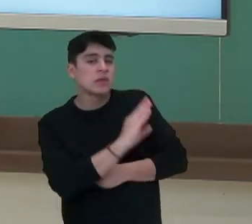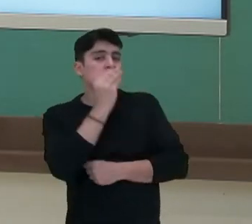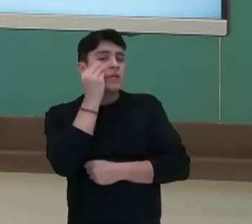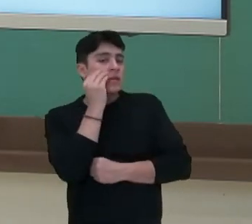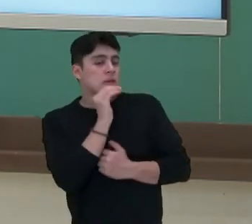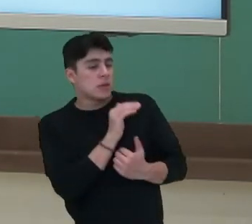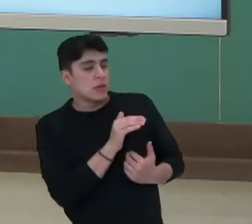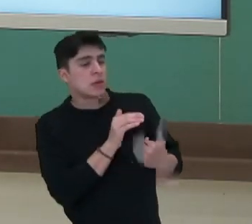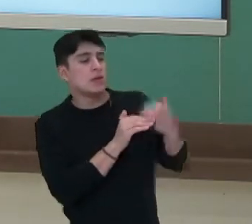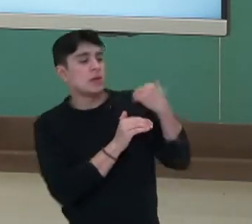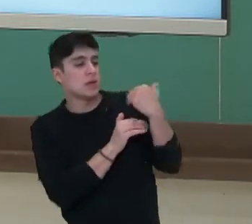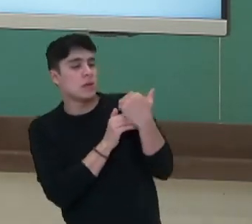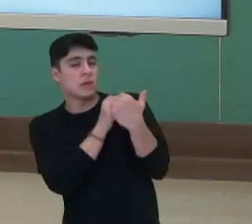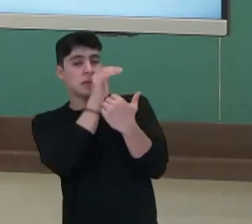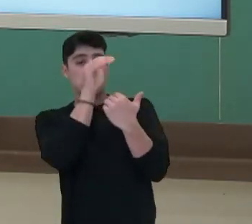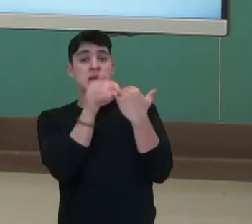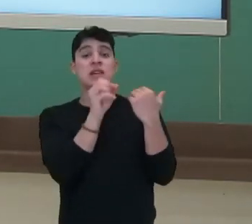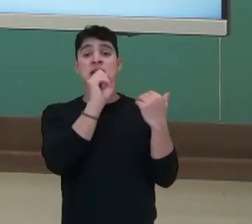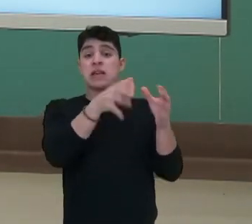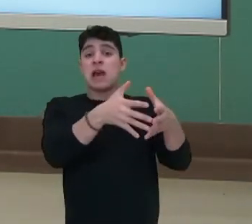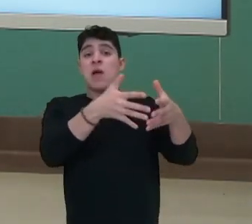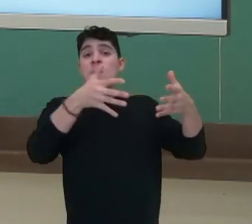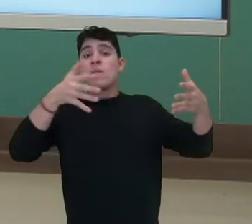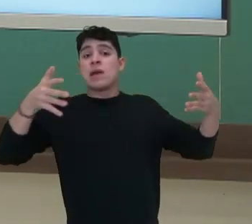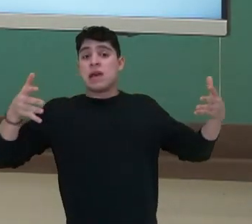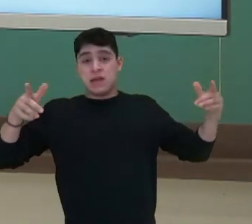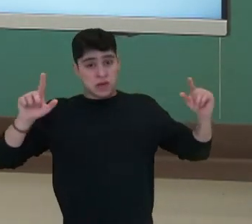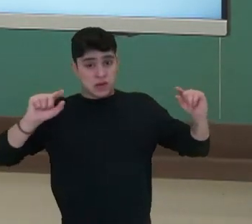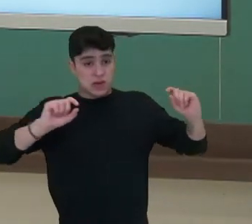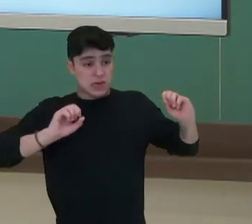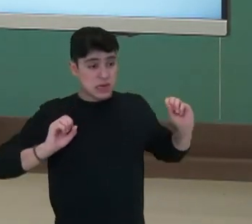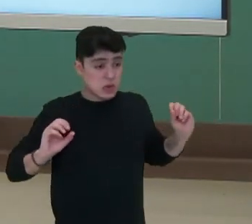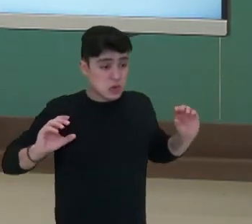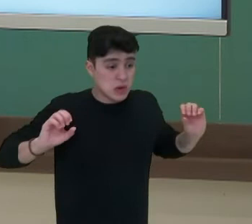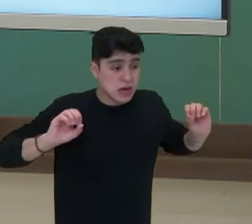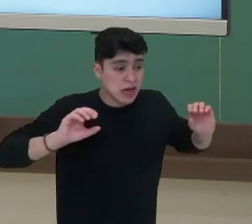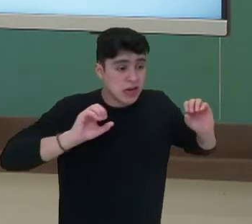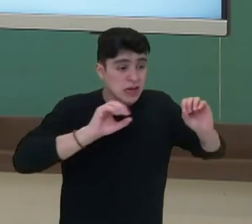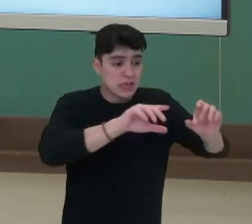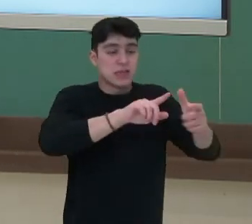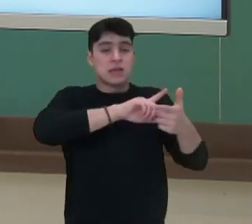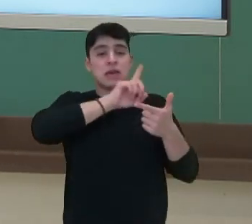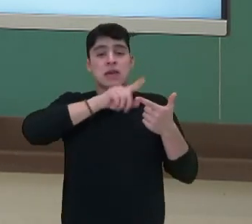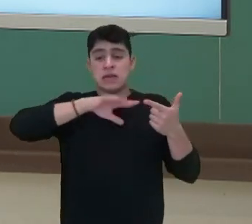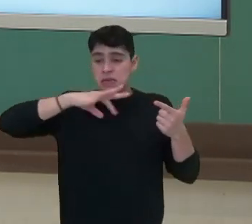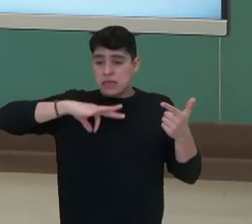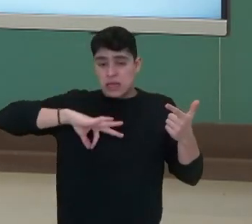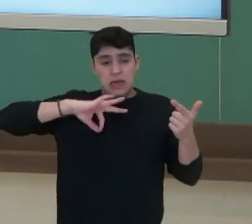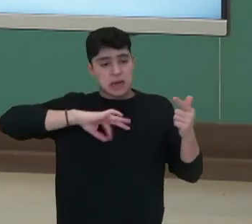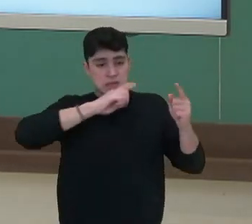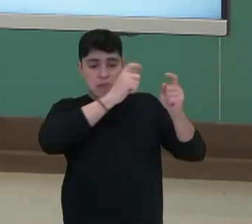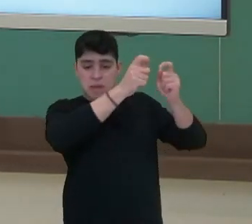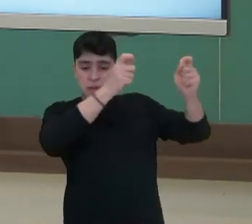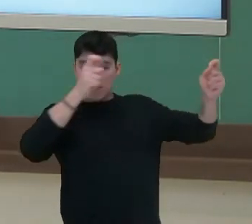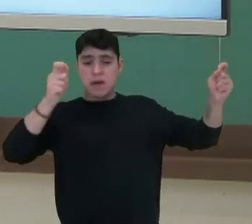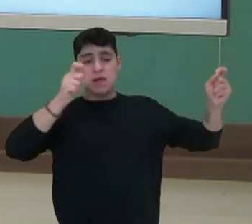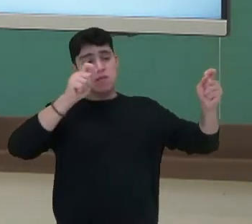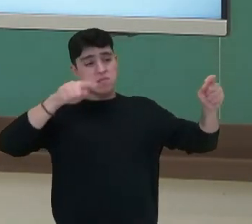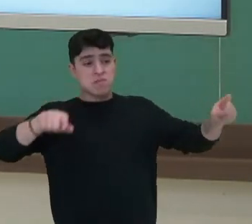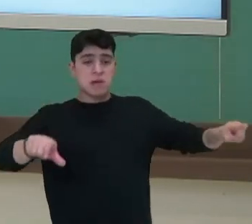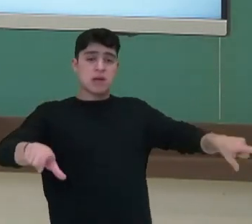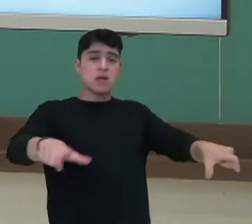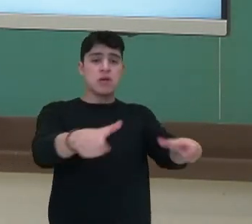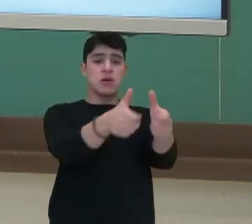nós vamos tendo mais educação no país, a renda vai sendo melhor distribuída, à medida que vai tendo mais acesso à